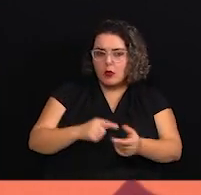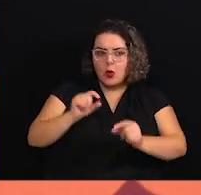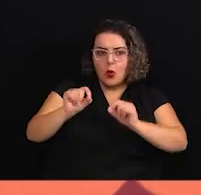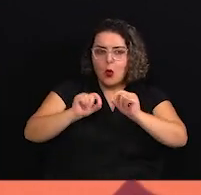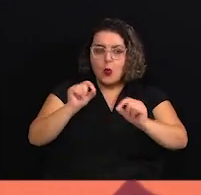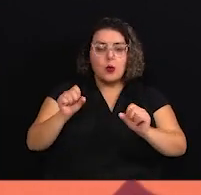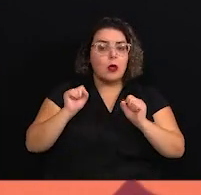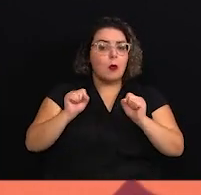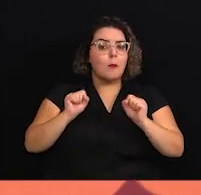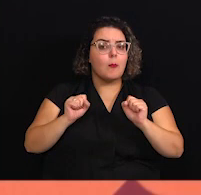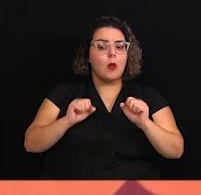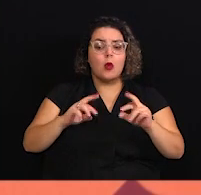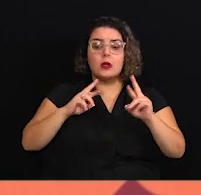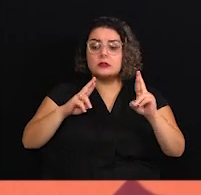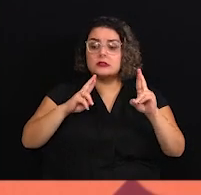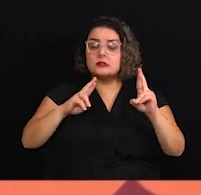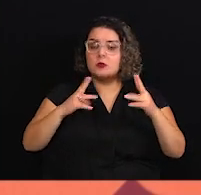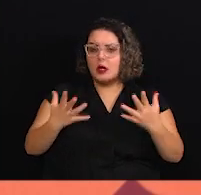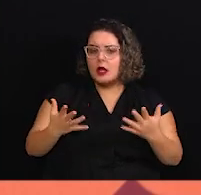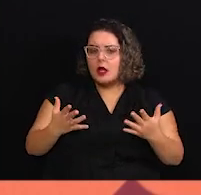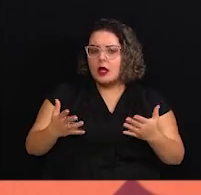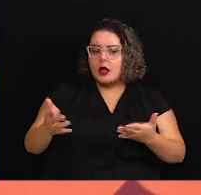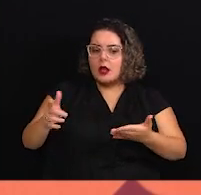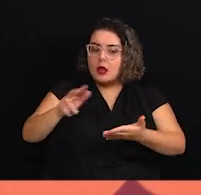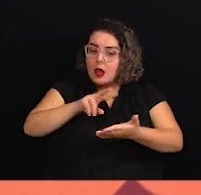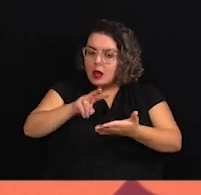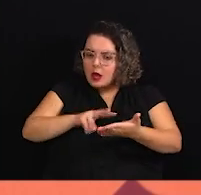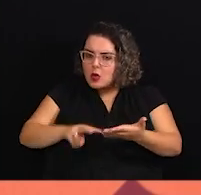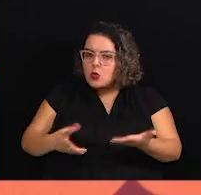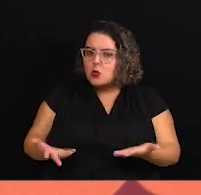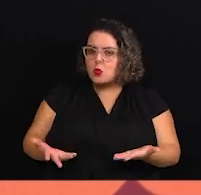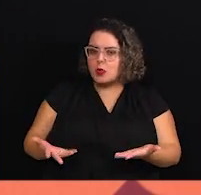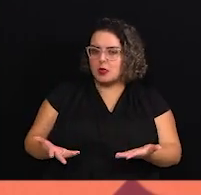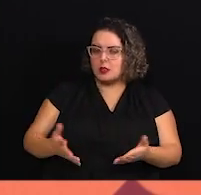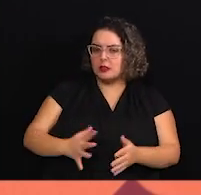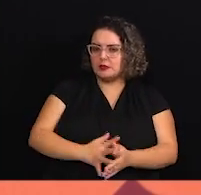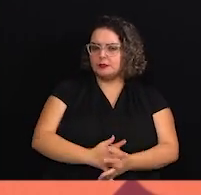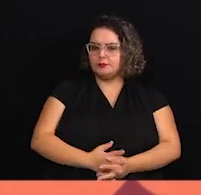eles podem esperar, né, durante a leitura?